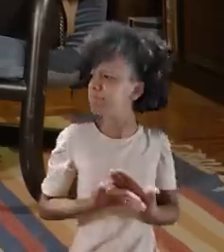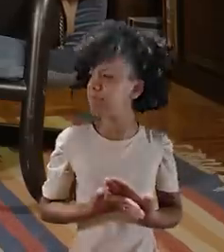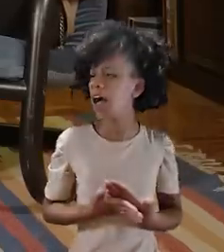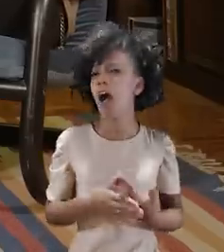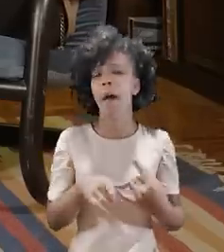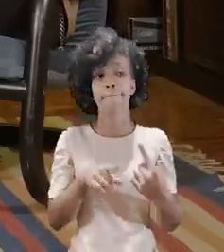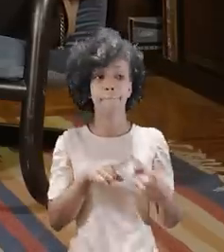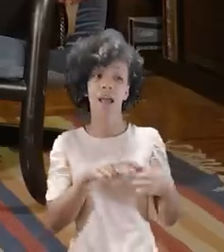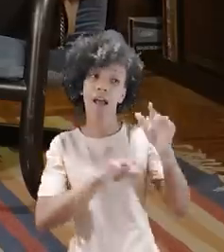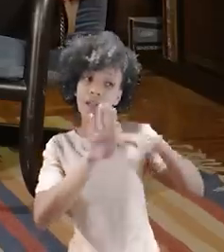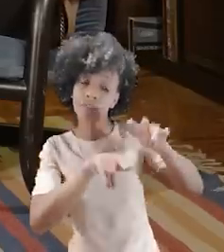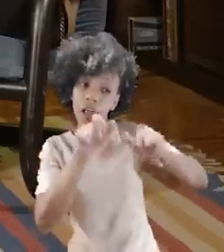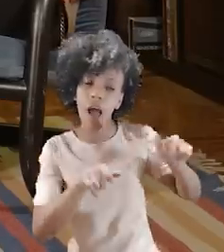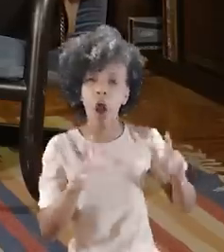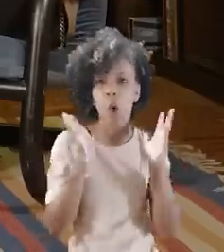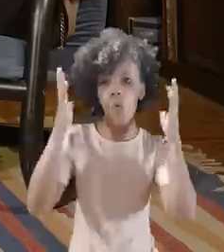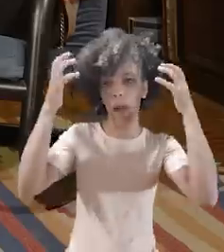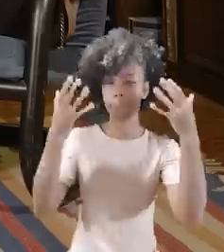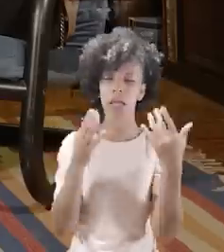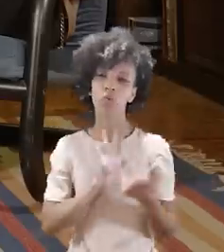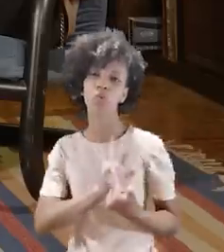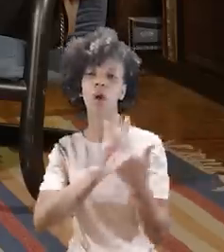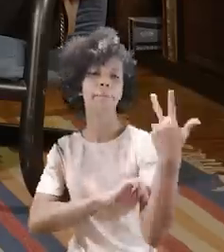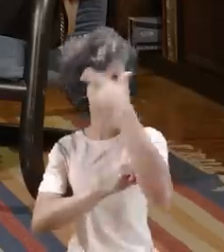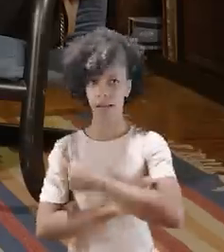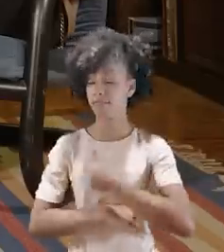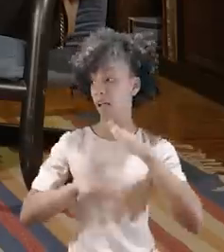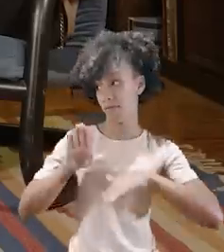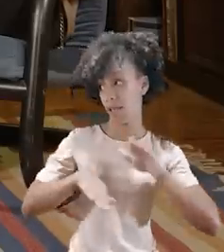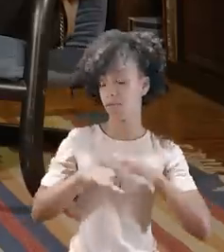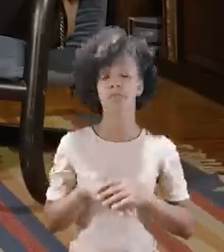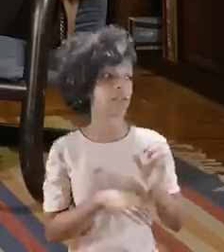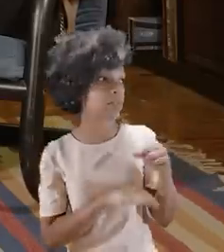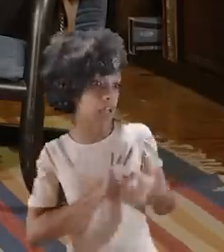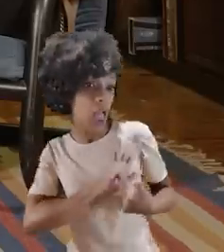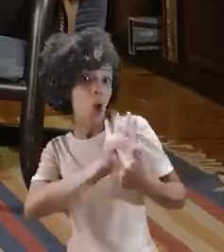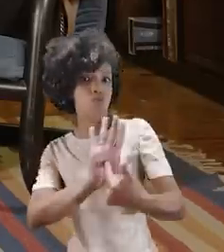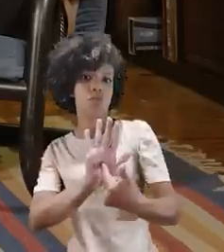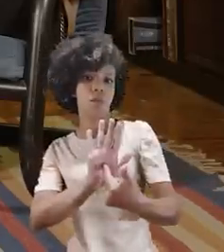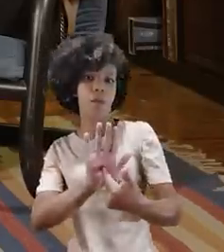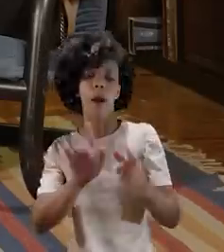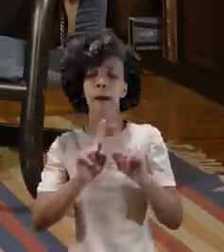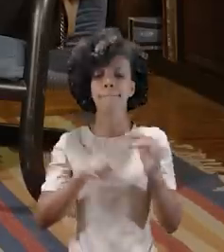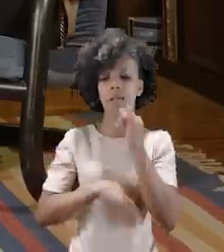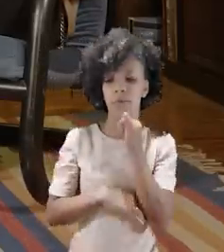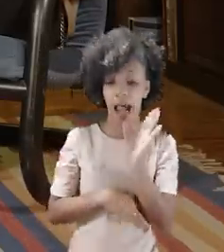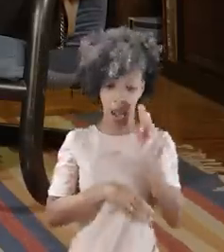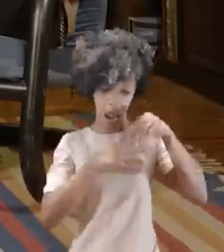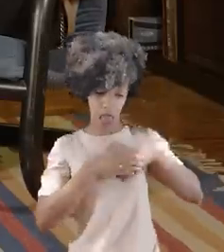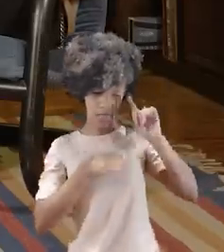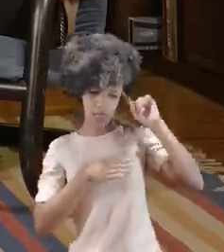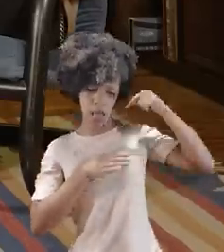verdade ou talvez para mulher o cabelo tem a ver com beleza muitas vezes é um símbolo não é um símbolo mas assim